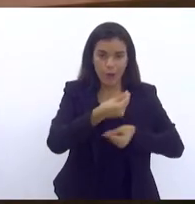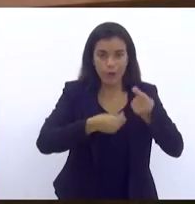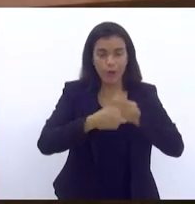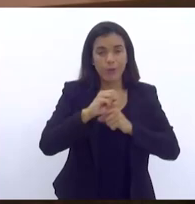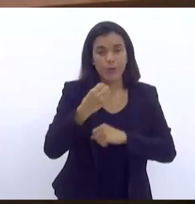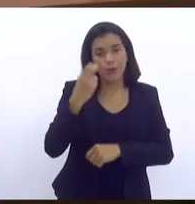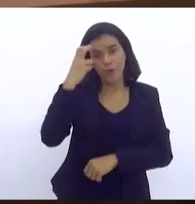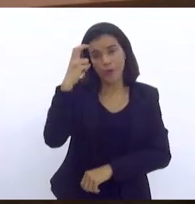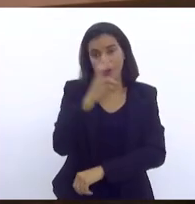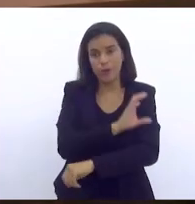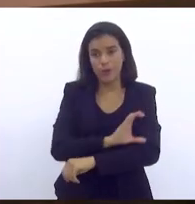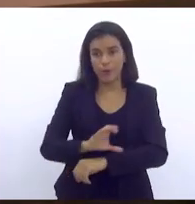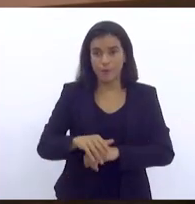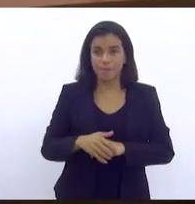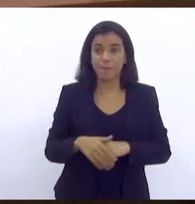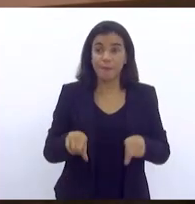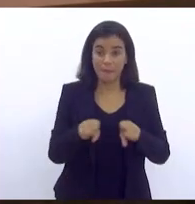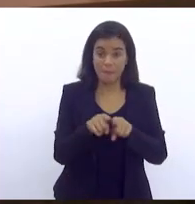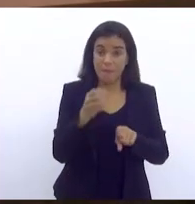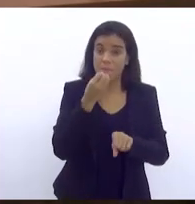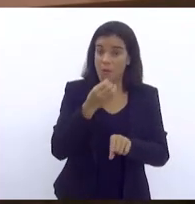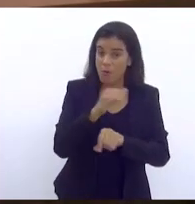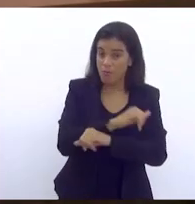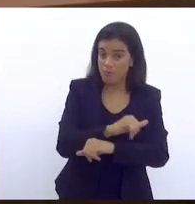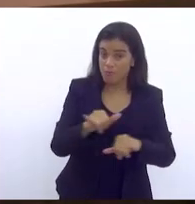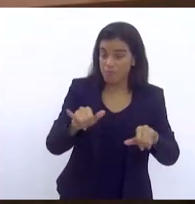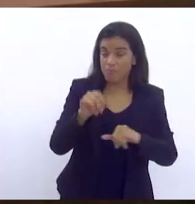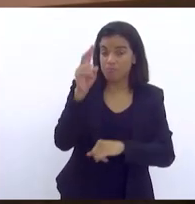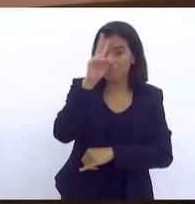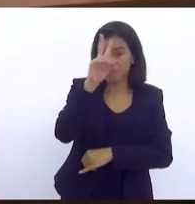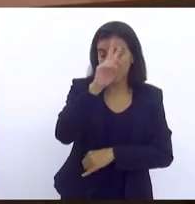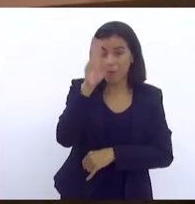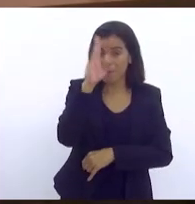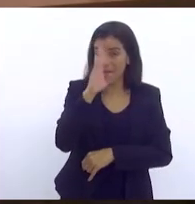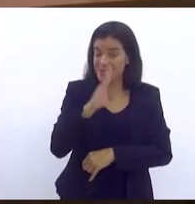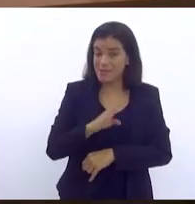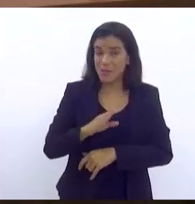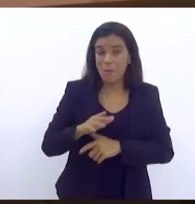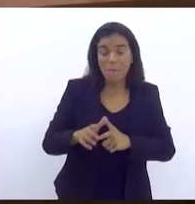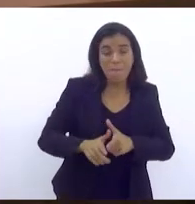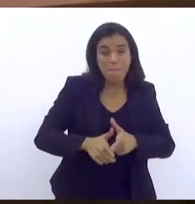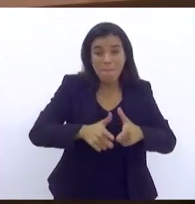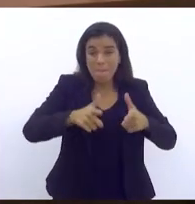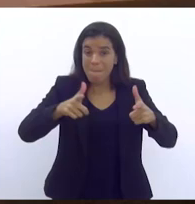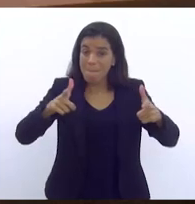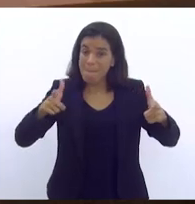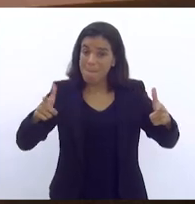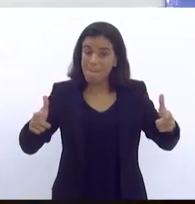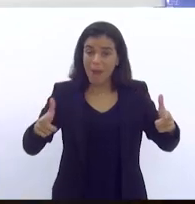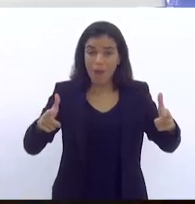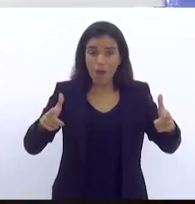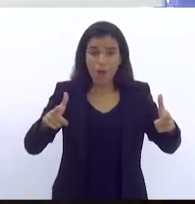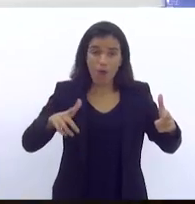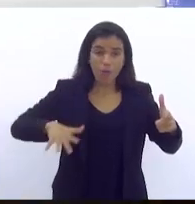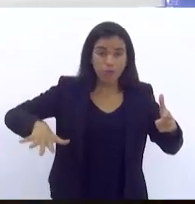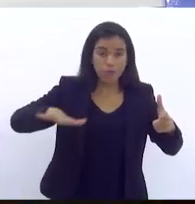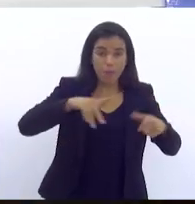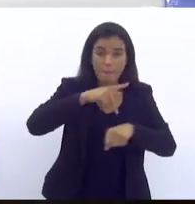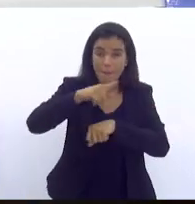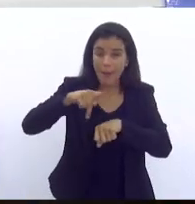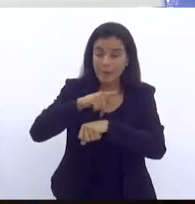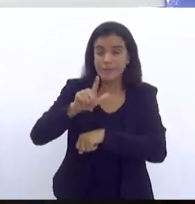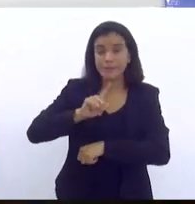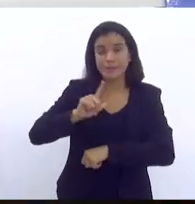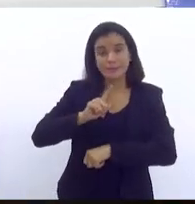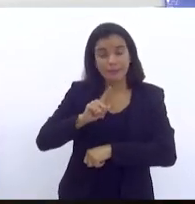cultural inclusive É bom lembrar que o Brasil é o país com maior recurso de água doce no mundo 12% da